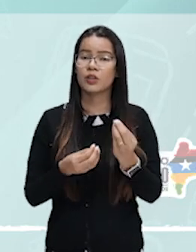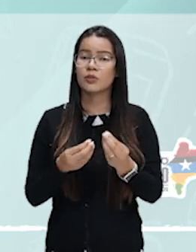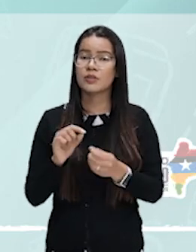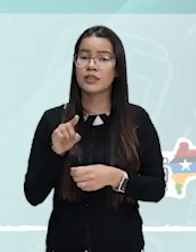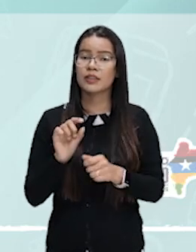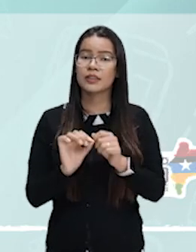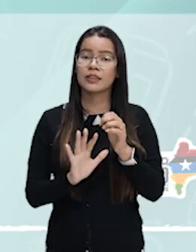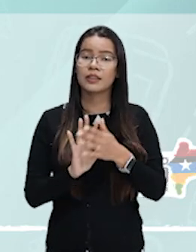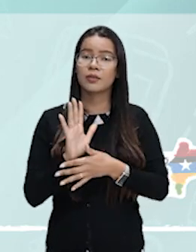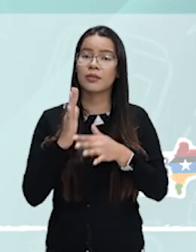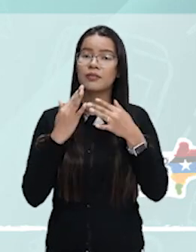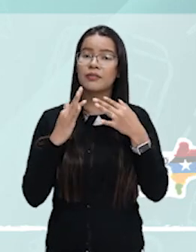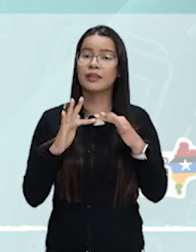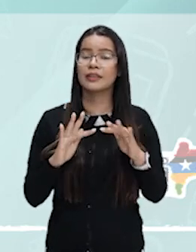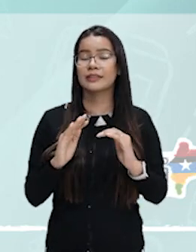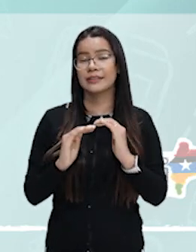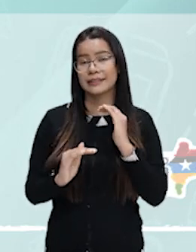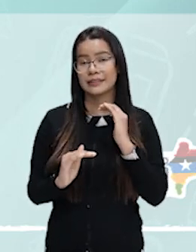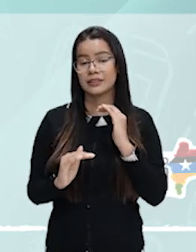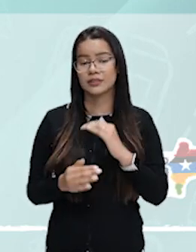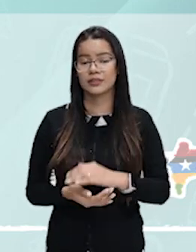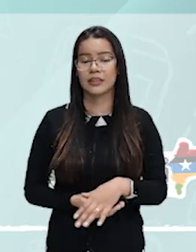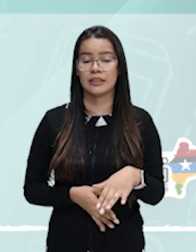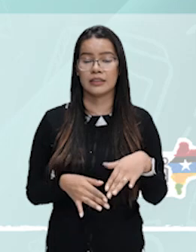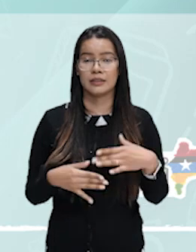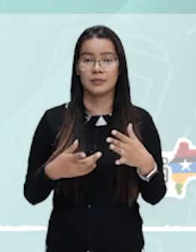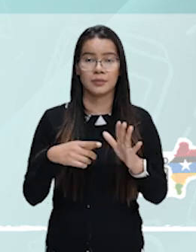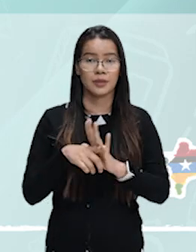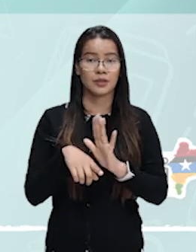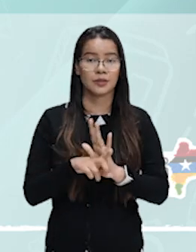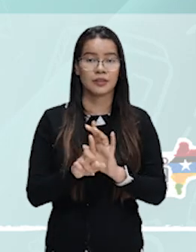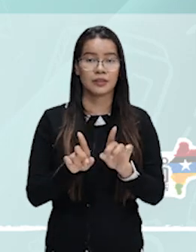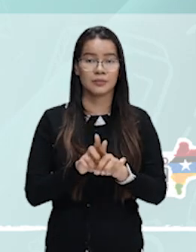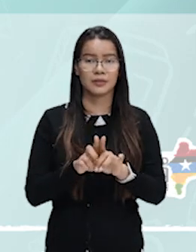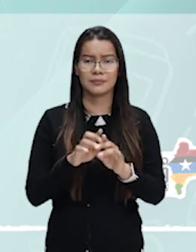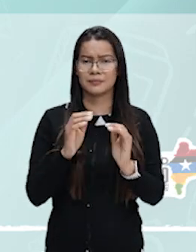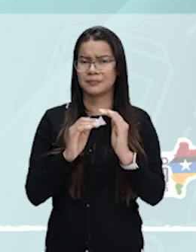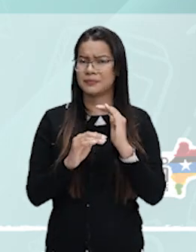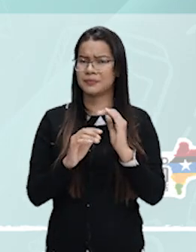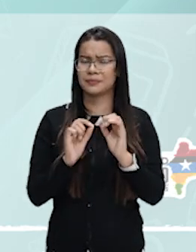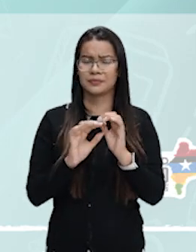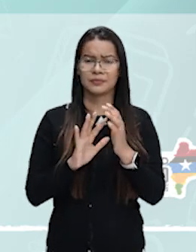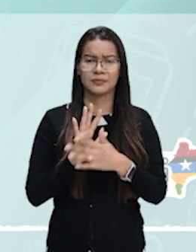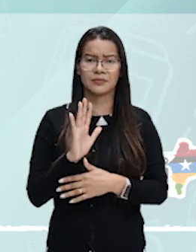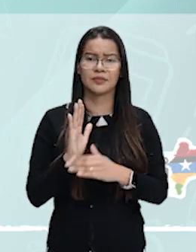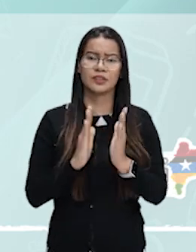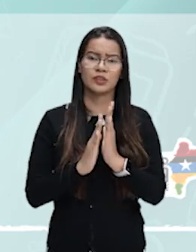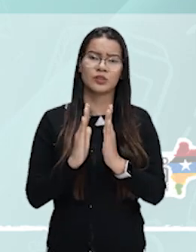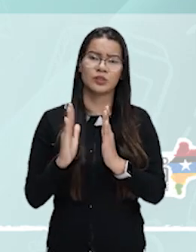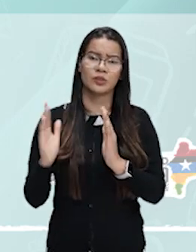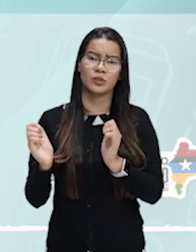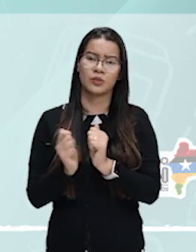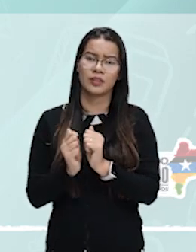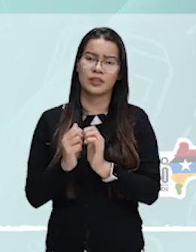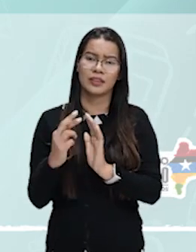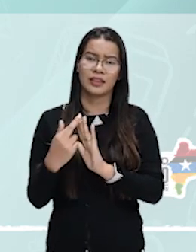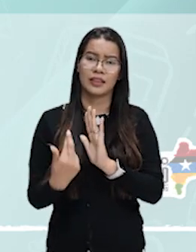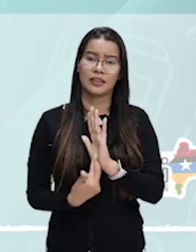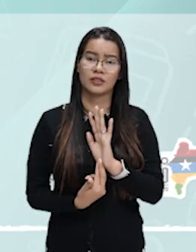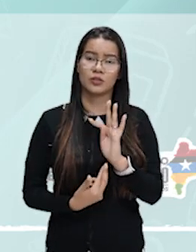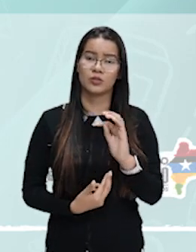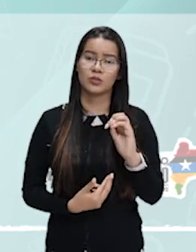uma frase negativa. As perguntas e as negações, elas são criadas de acordo com as regrinhas do verbo to